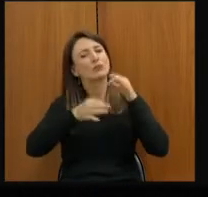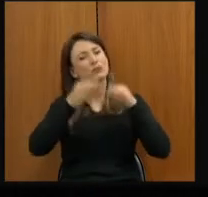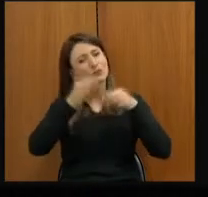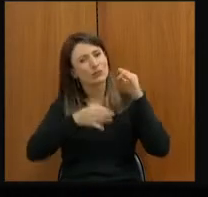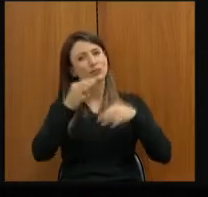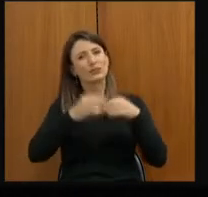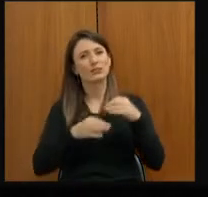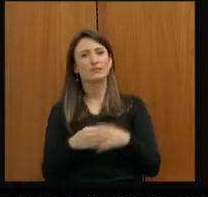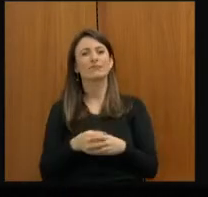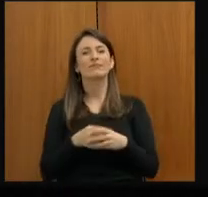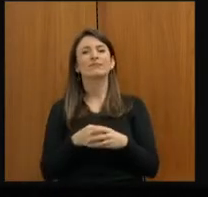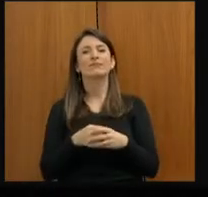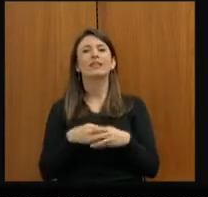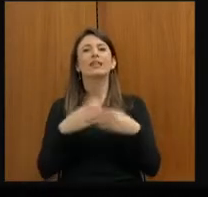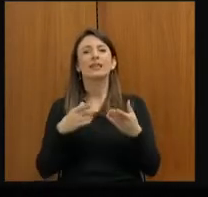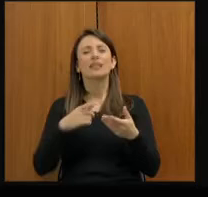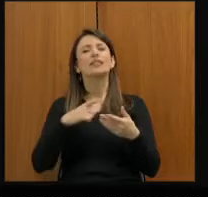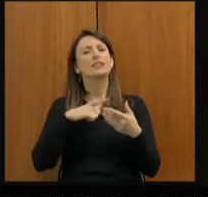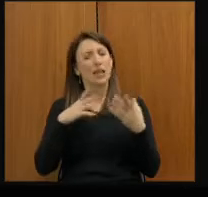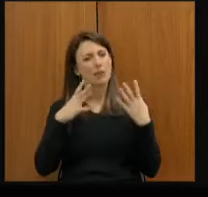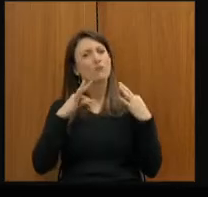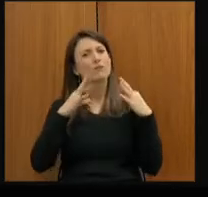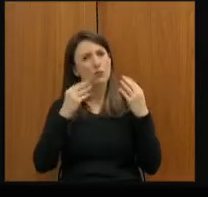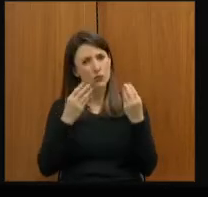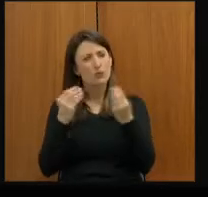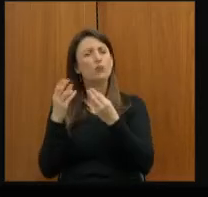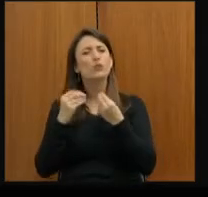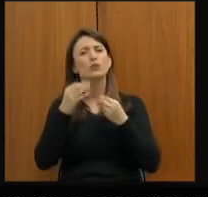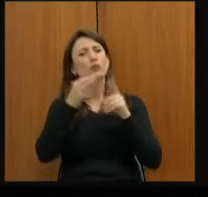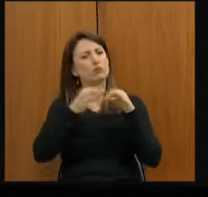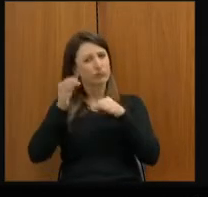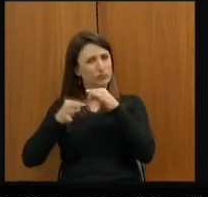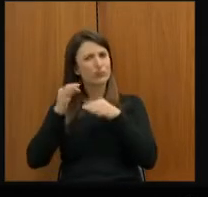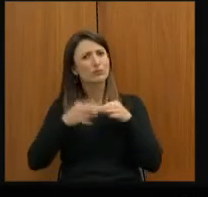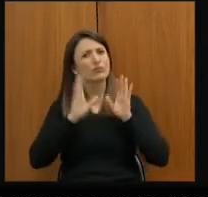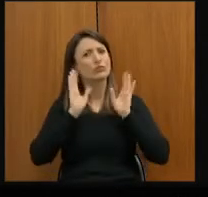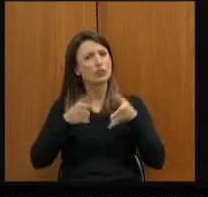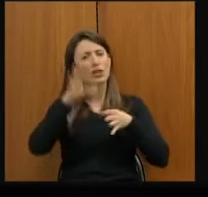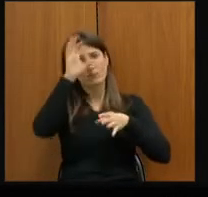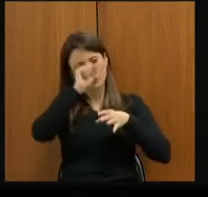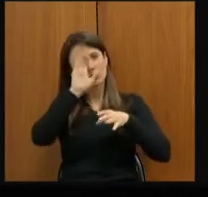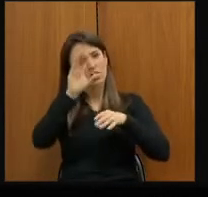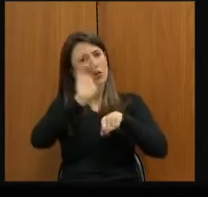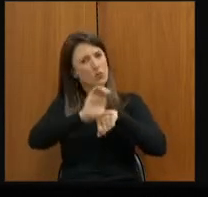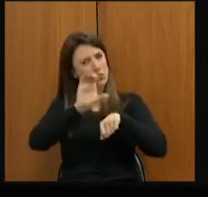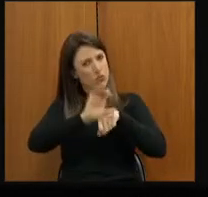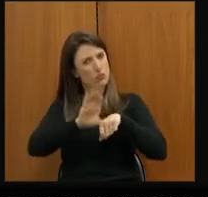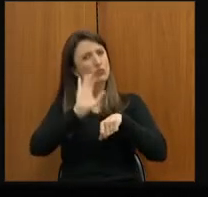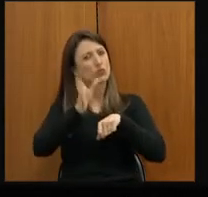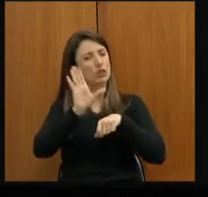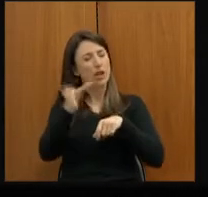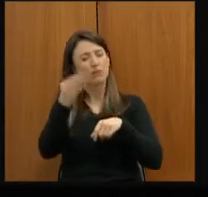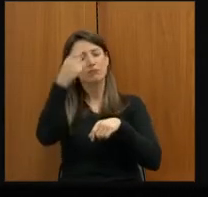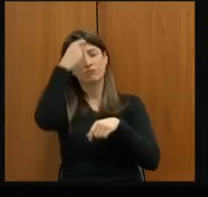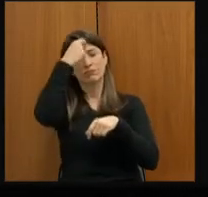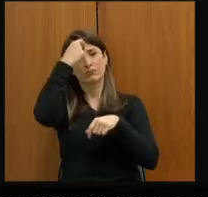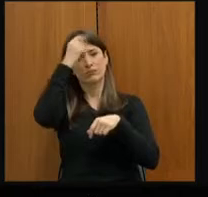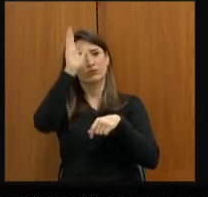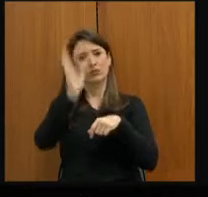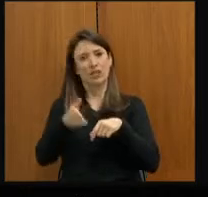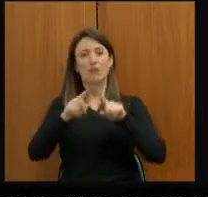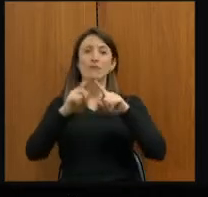Minas estão capacitados o que não quer dizer que não tenho problema na atuação Isso é uma outra questão